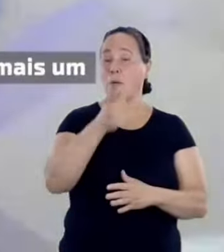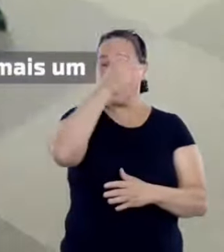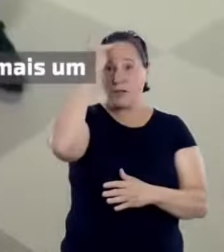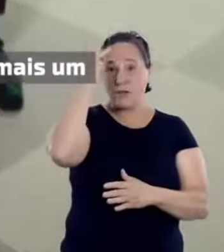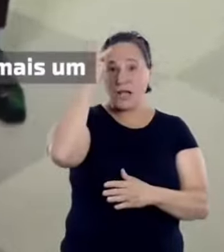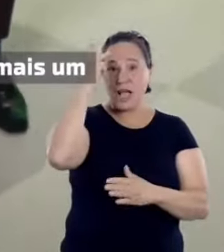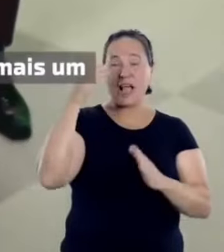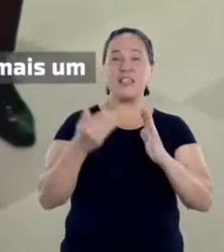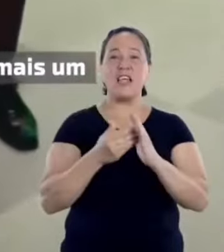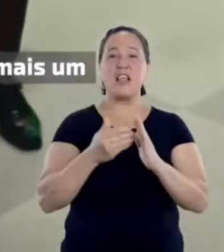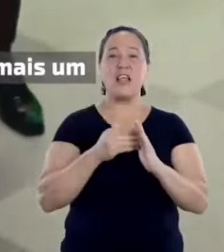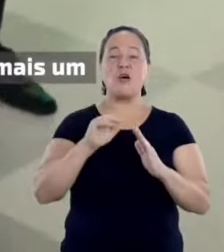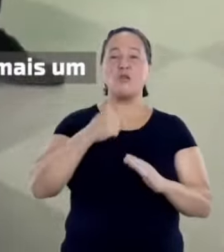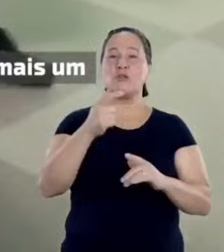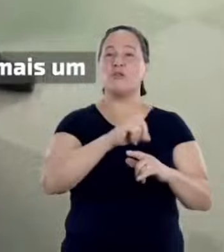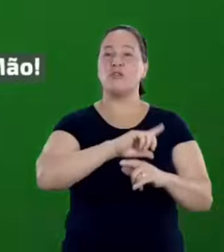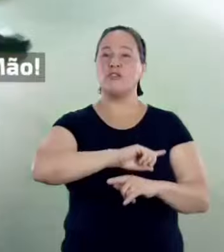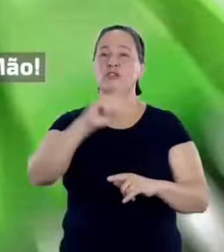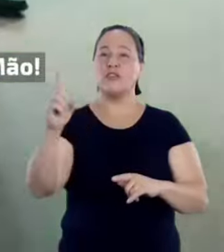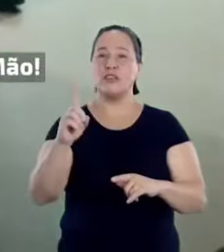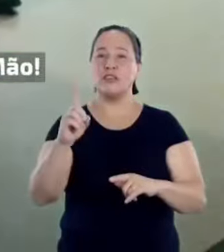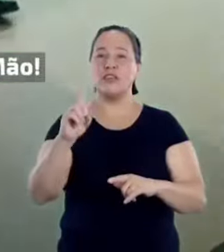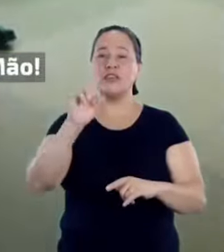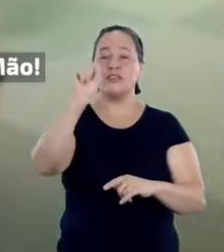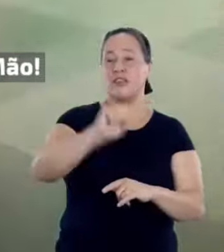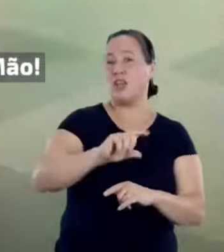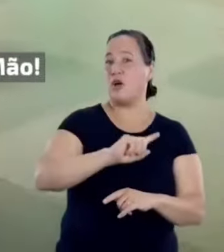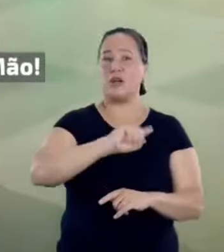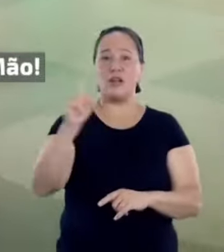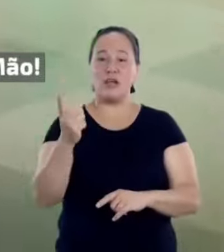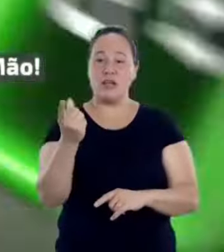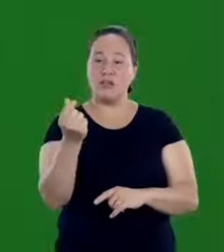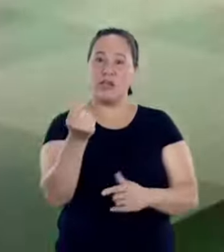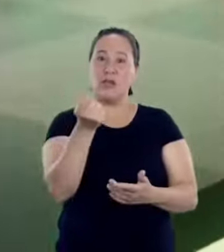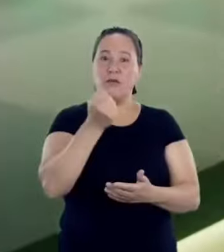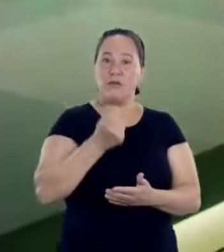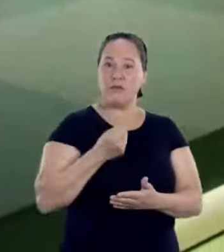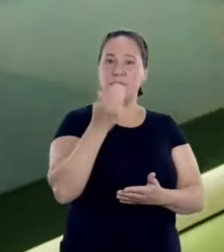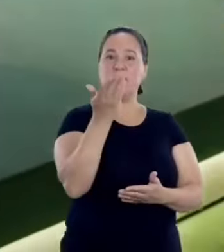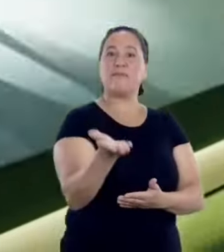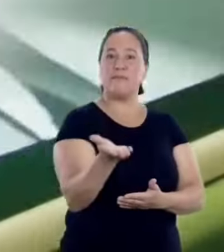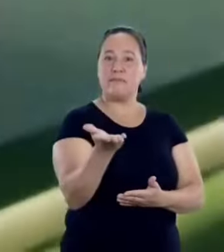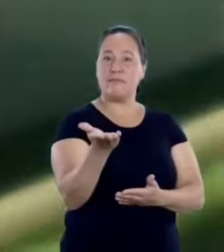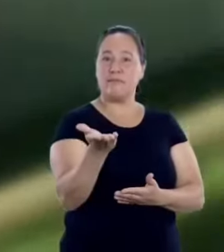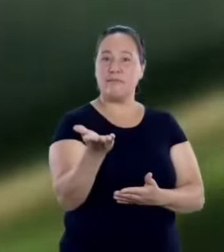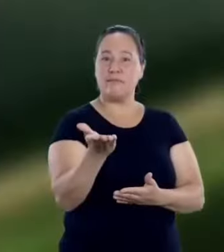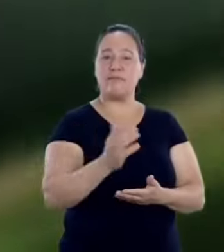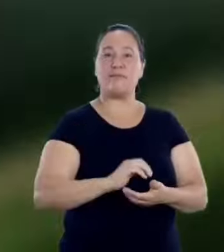pessoal. Até o próximo programa com mais um Sim ou Não, Dinheiro na Mão.